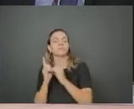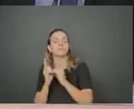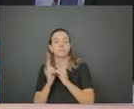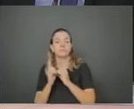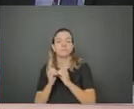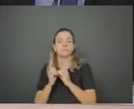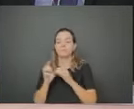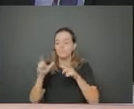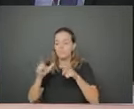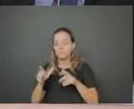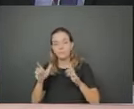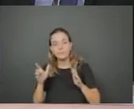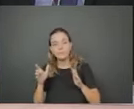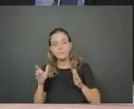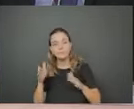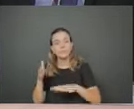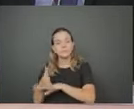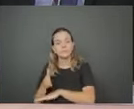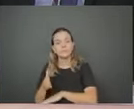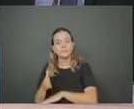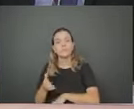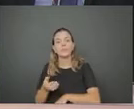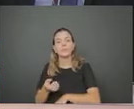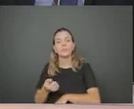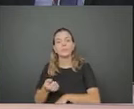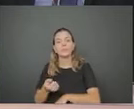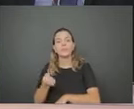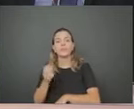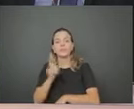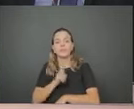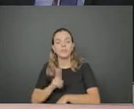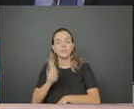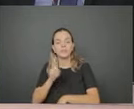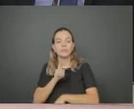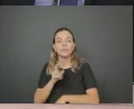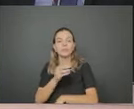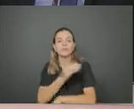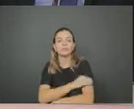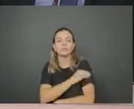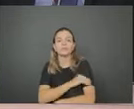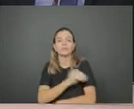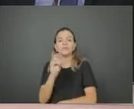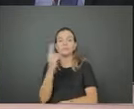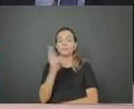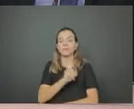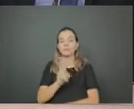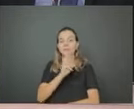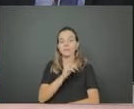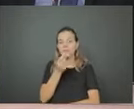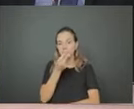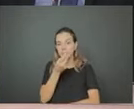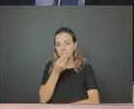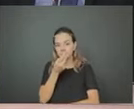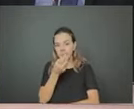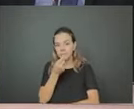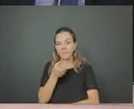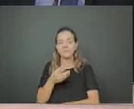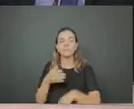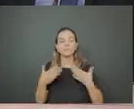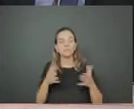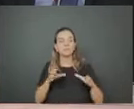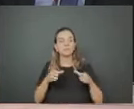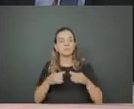o uso de drogas, como a gente, o senhor sabe disso. Então, o comando da primeira CIA aqui central é a capitão